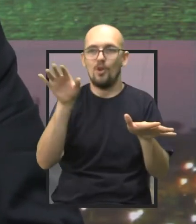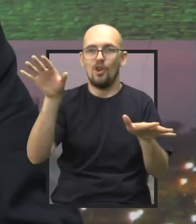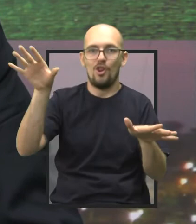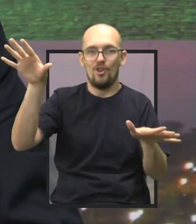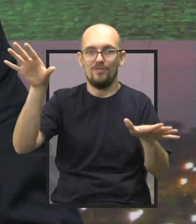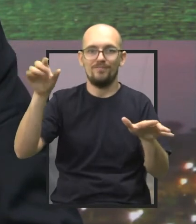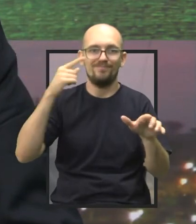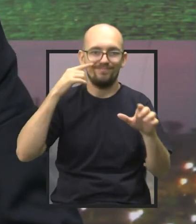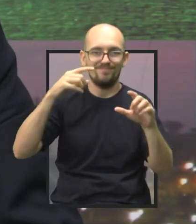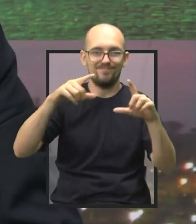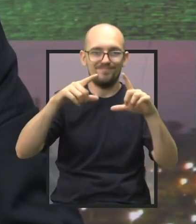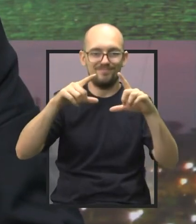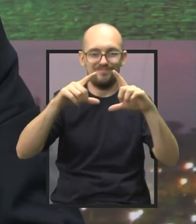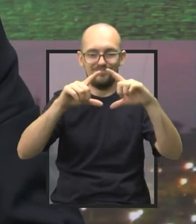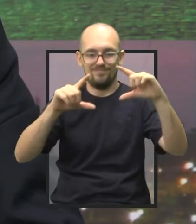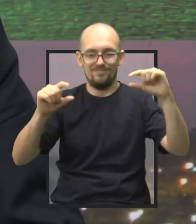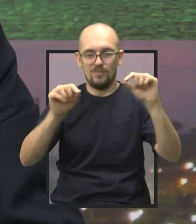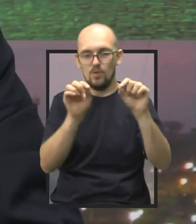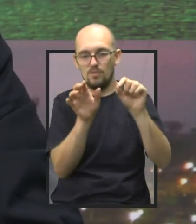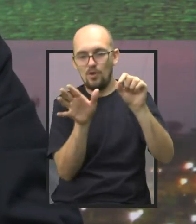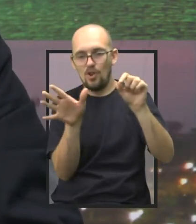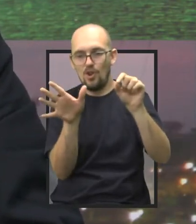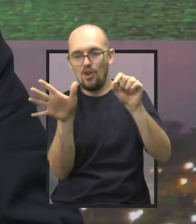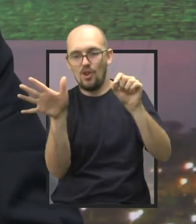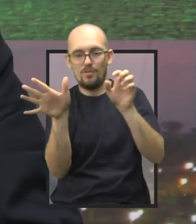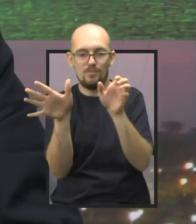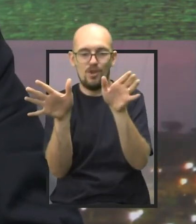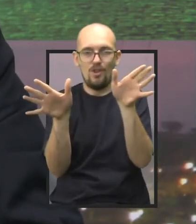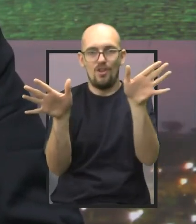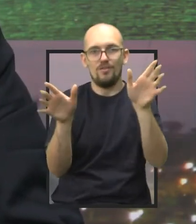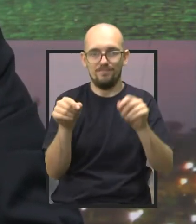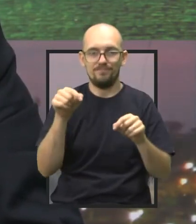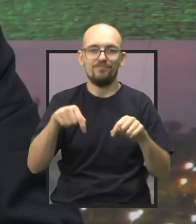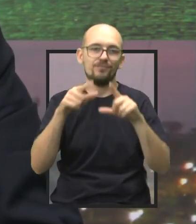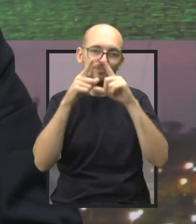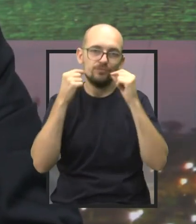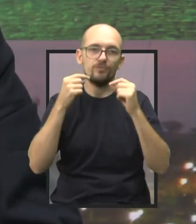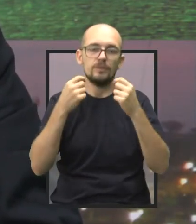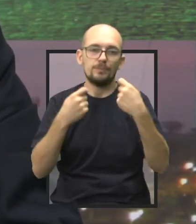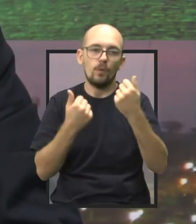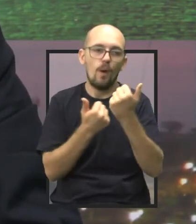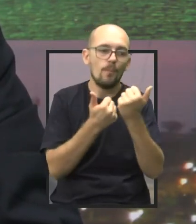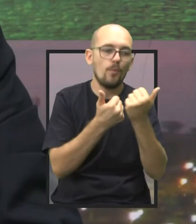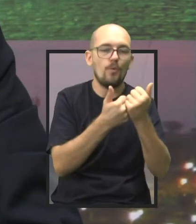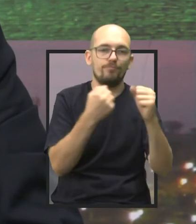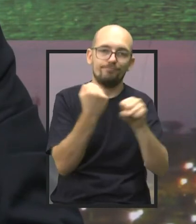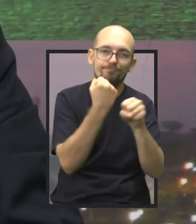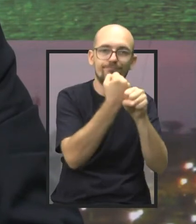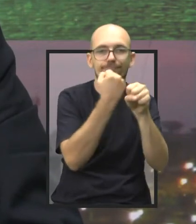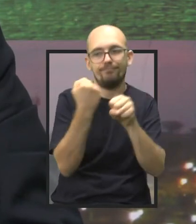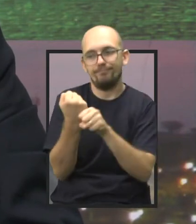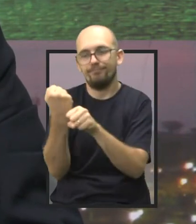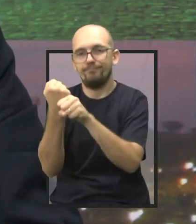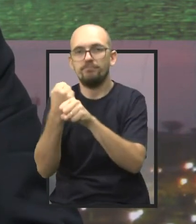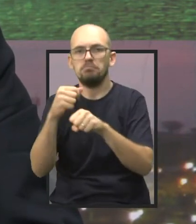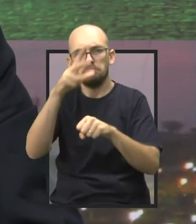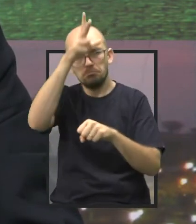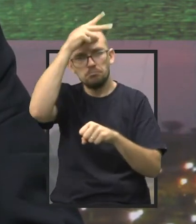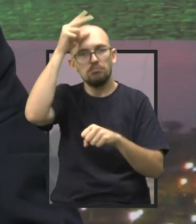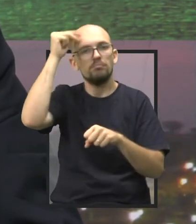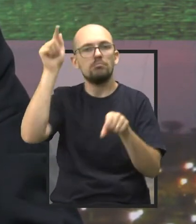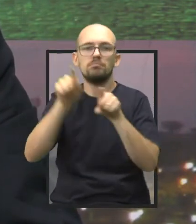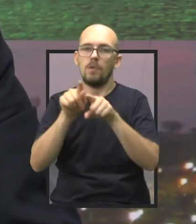muito grande, a gente tem que dar todo o aporte com relação a isso, né? E a Prefeitura de Jaú também está nos ajudando e tem a